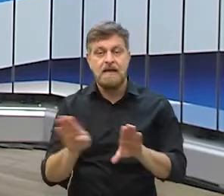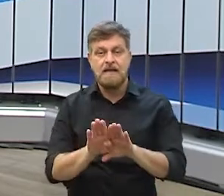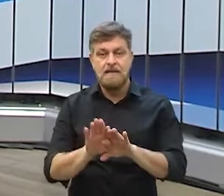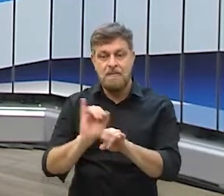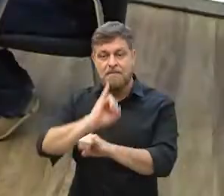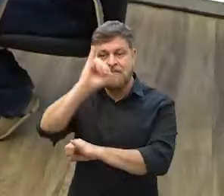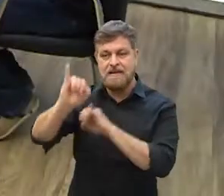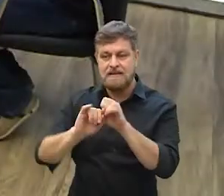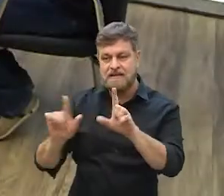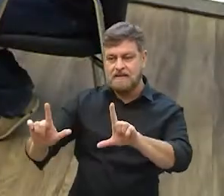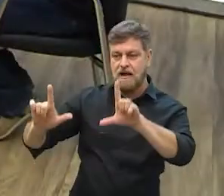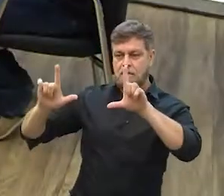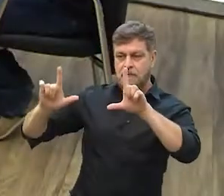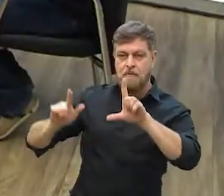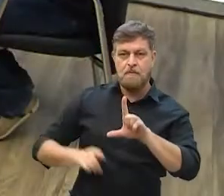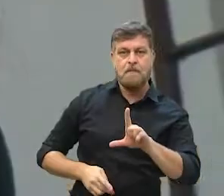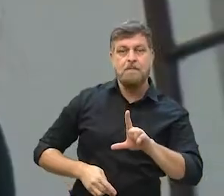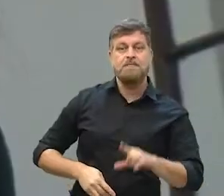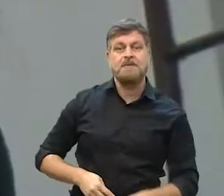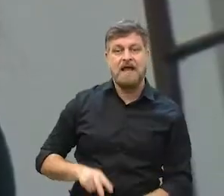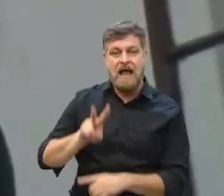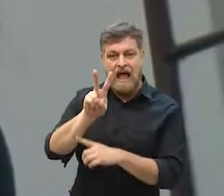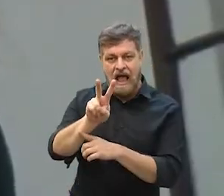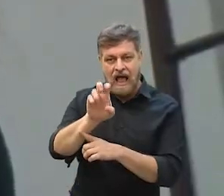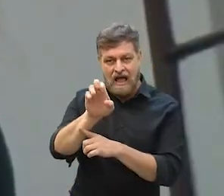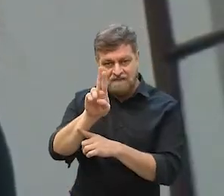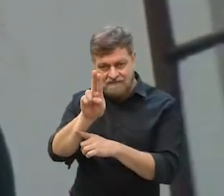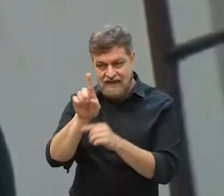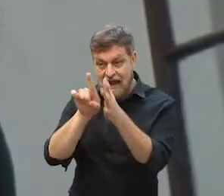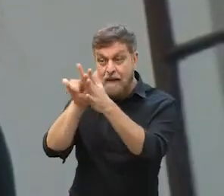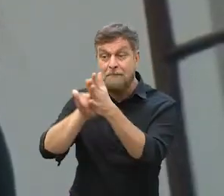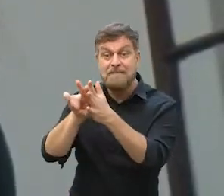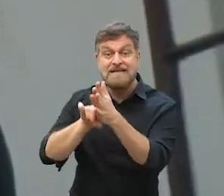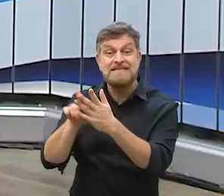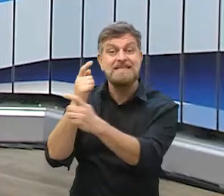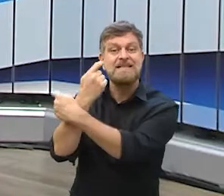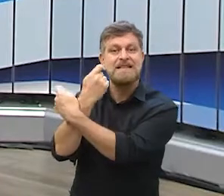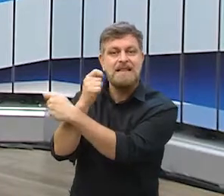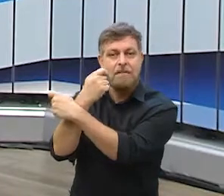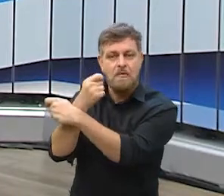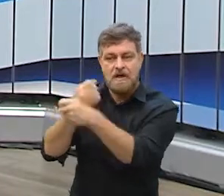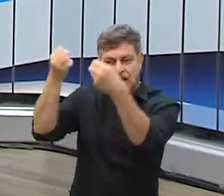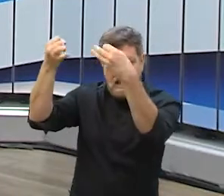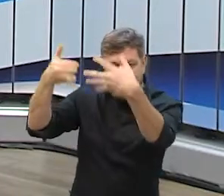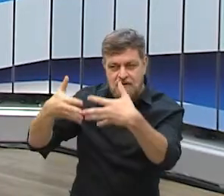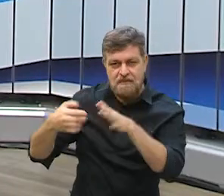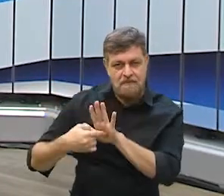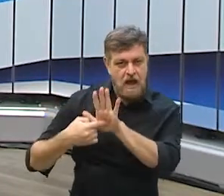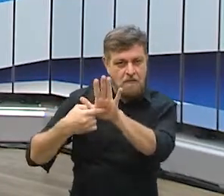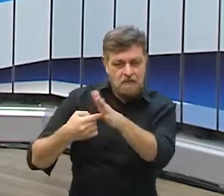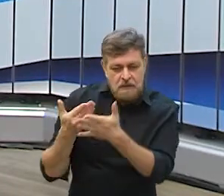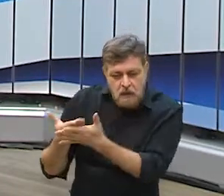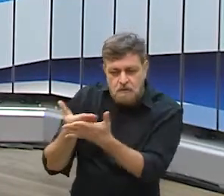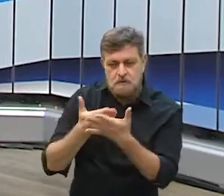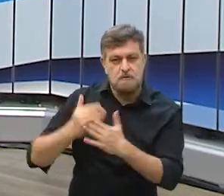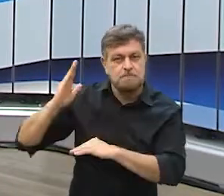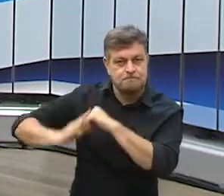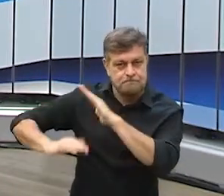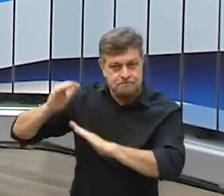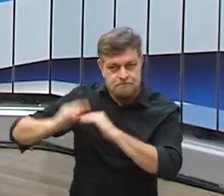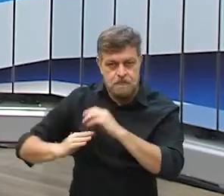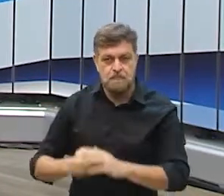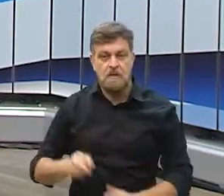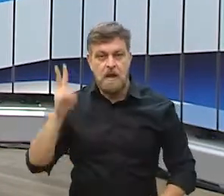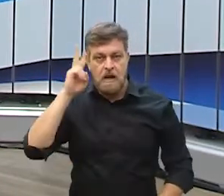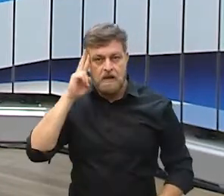Vera Plácido, pesquisadora da PUC Campinas, que vai falar para a gente sobre o estudo que ela realizou. Lembrando que o